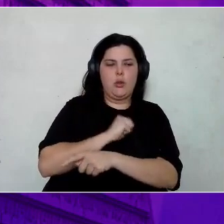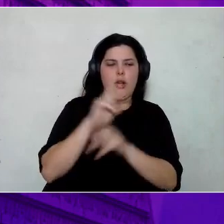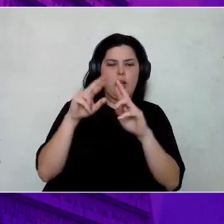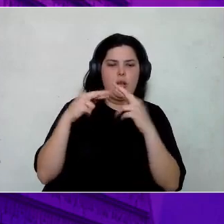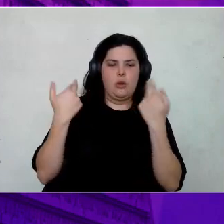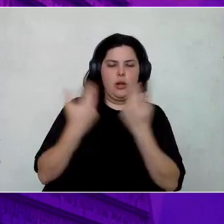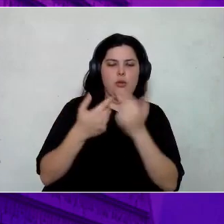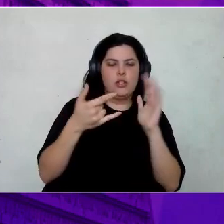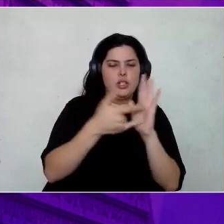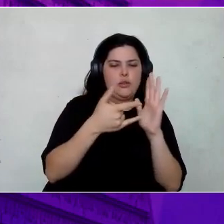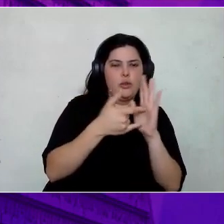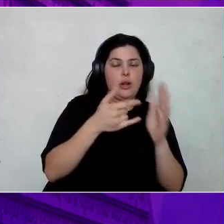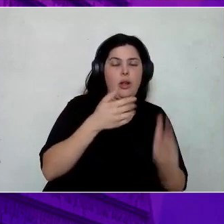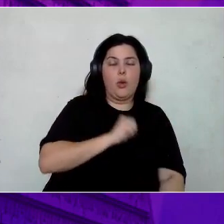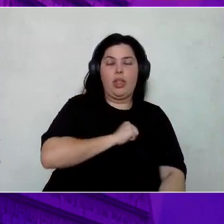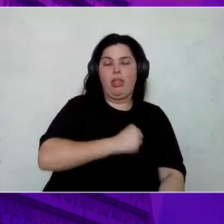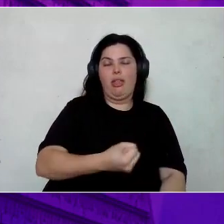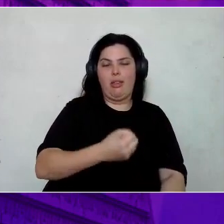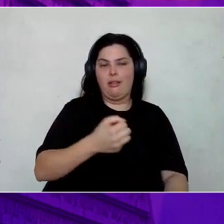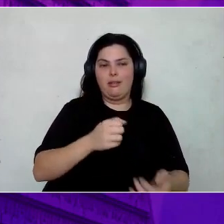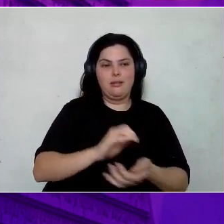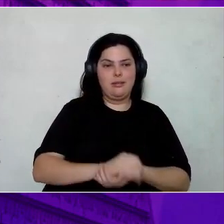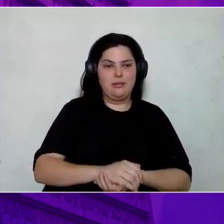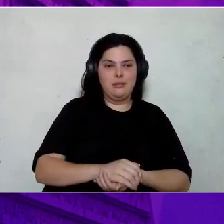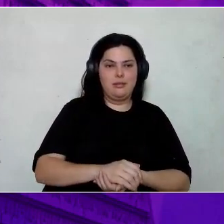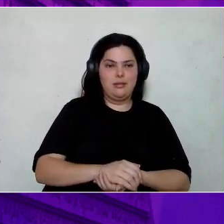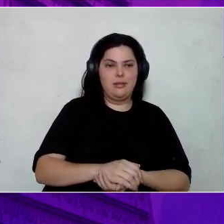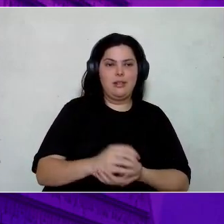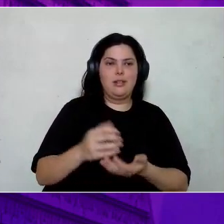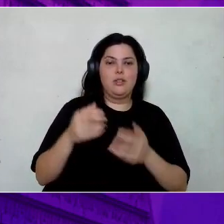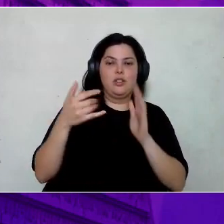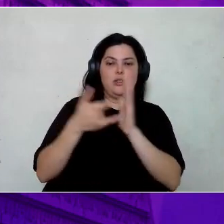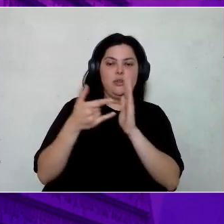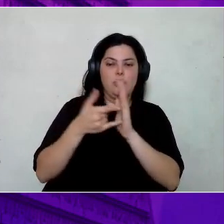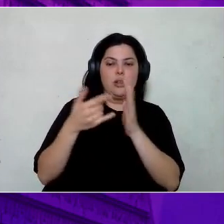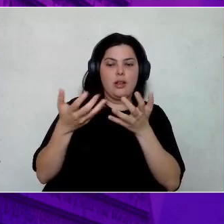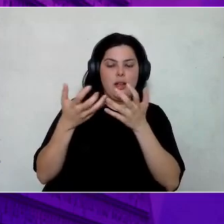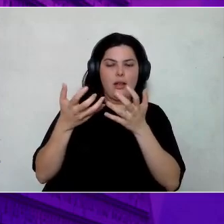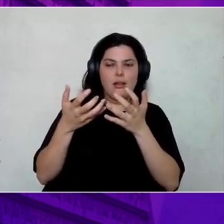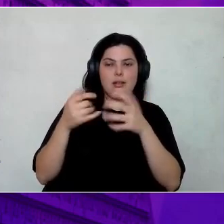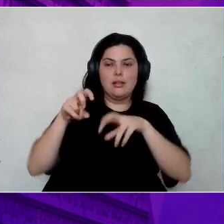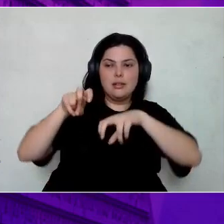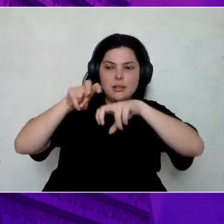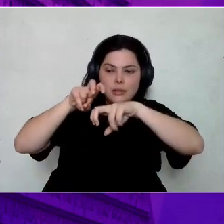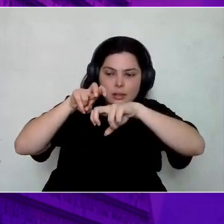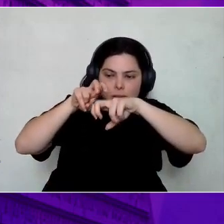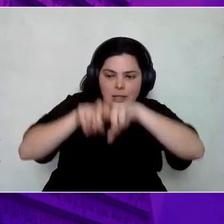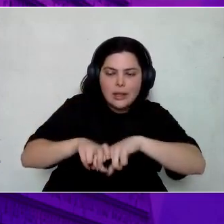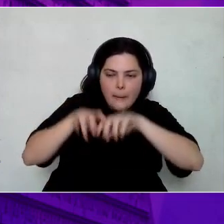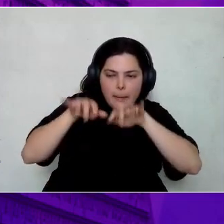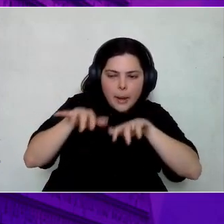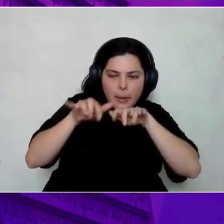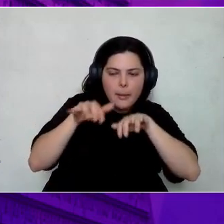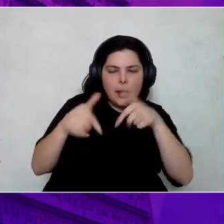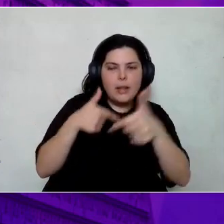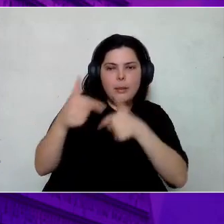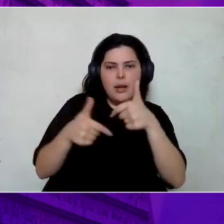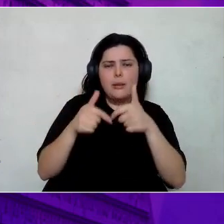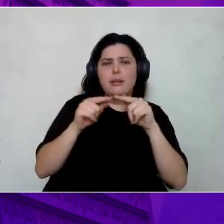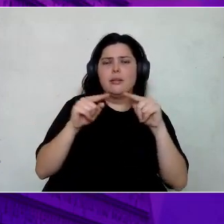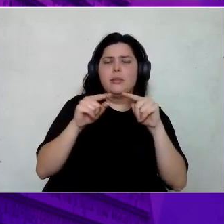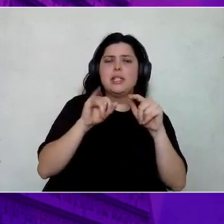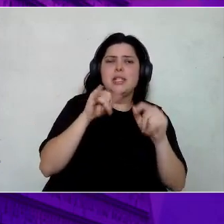desenvolvedor odeia reunião, né? Desenvolvedor ele quer sentar e programar. Então, tudo que for possível para que você